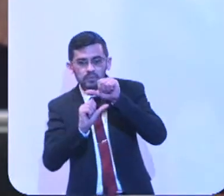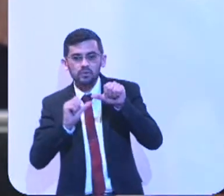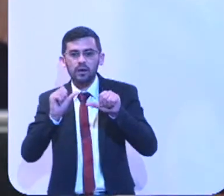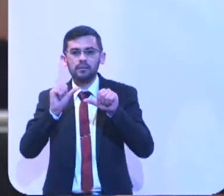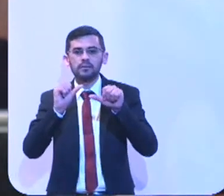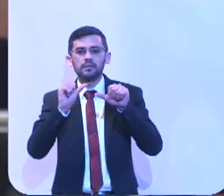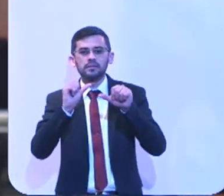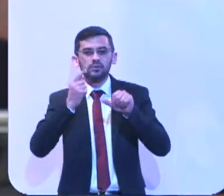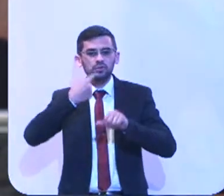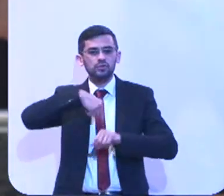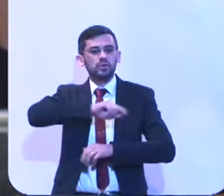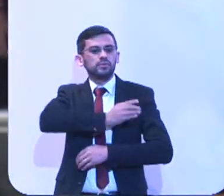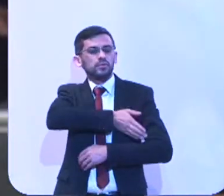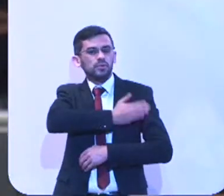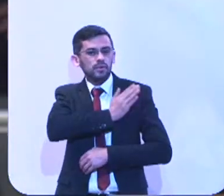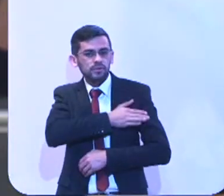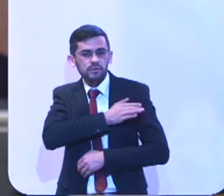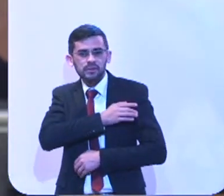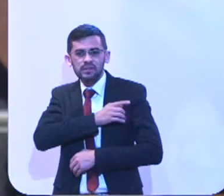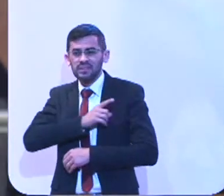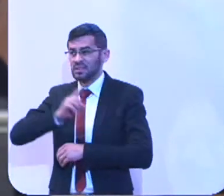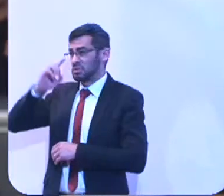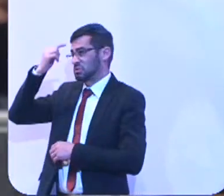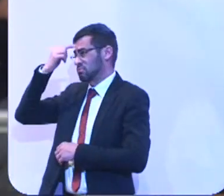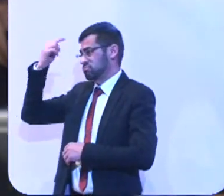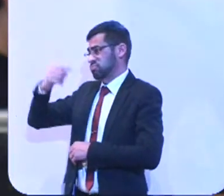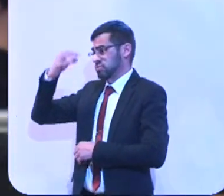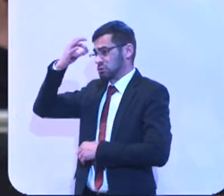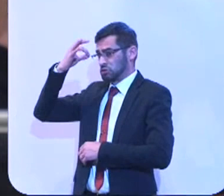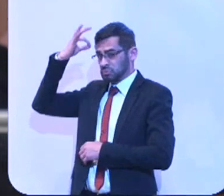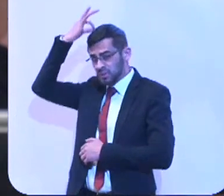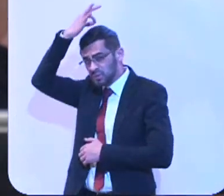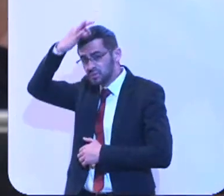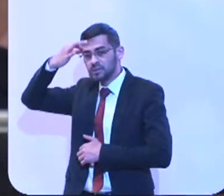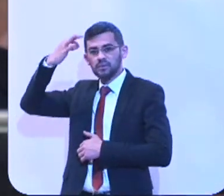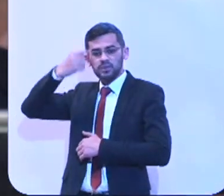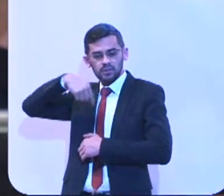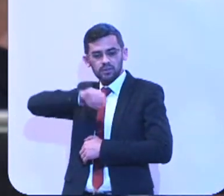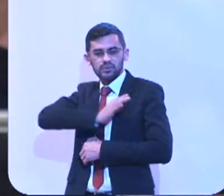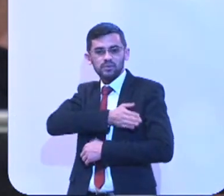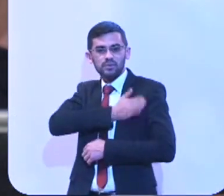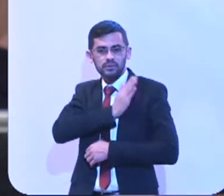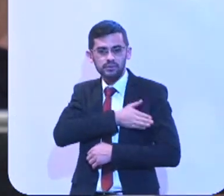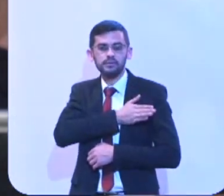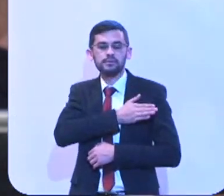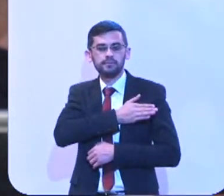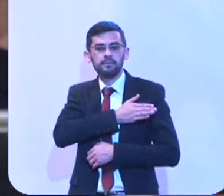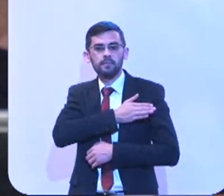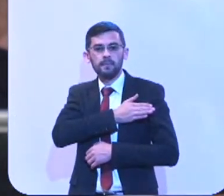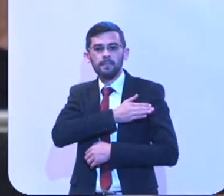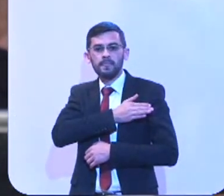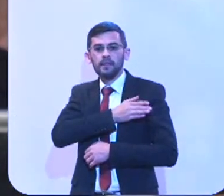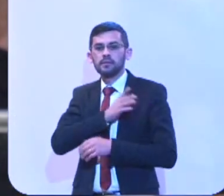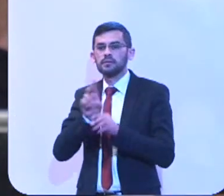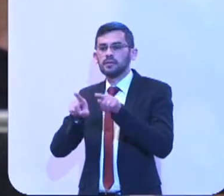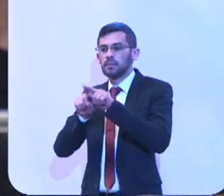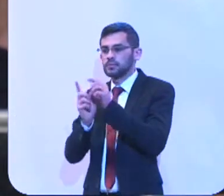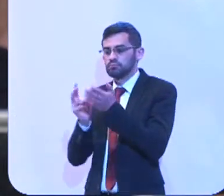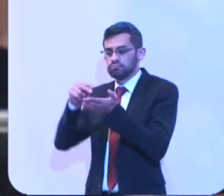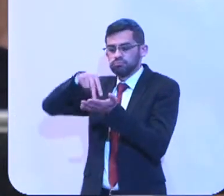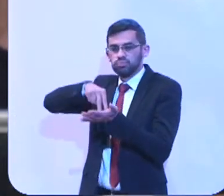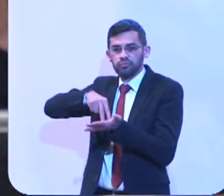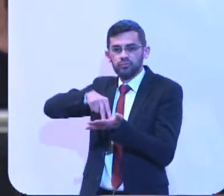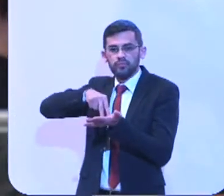estruturas. Ele sopra o Espírito Santo sobre nós. E Ele nos põe de pé.